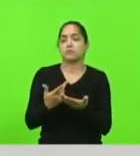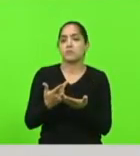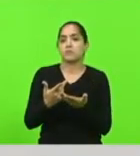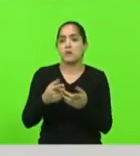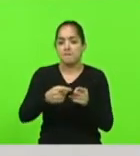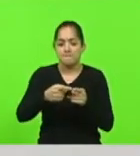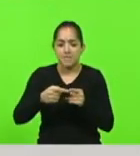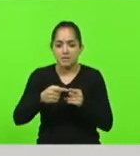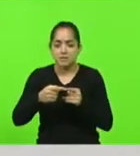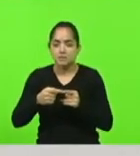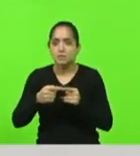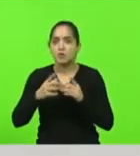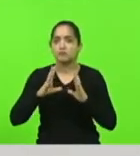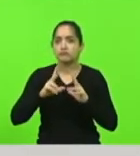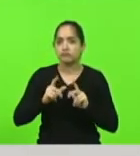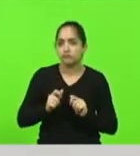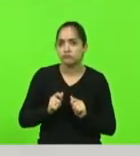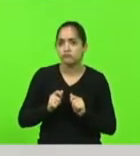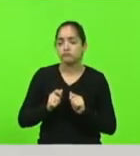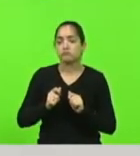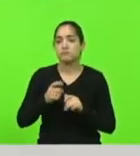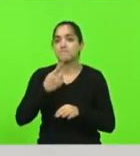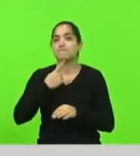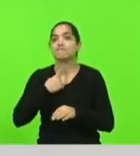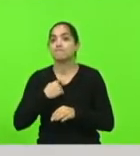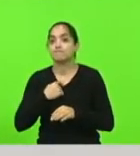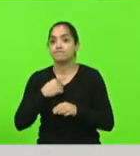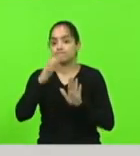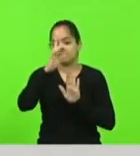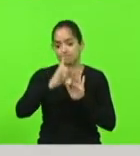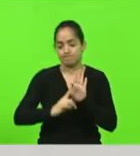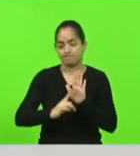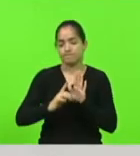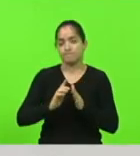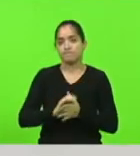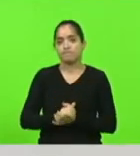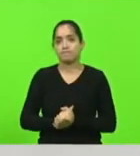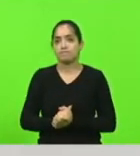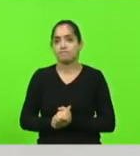sem levar em conta a vontade e os seus direitos.